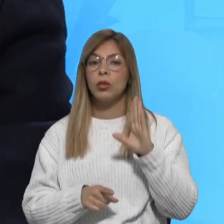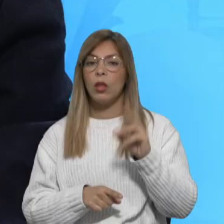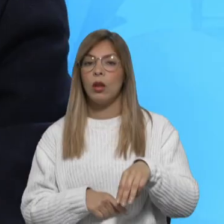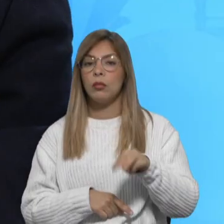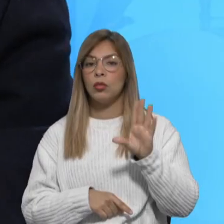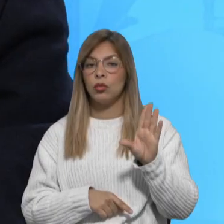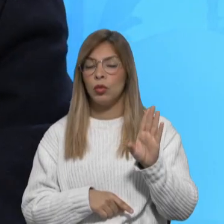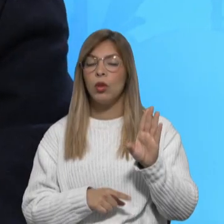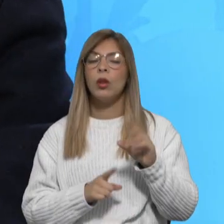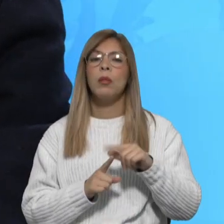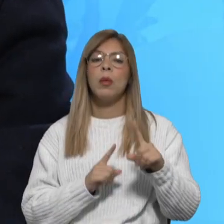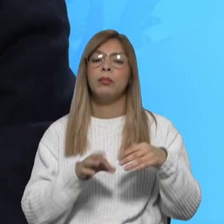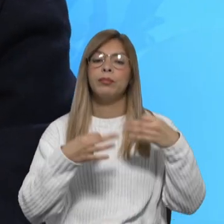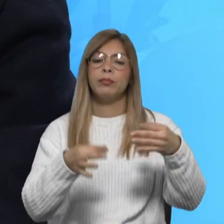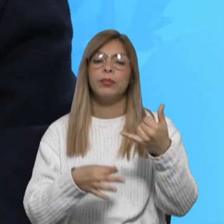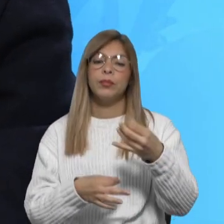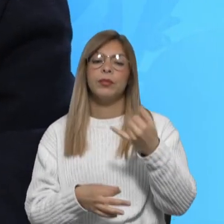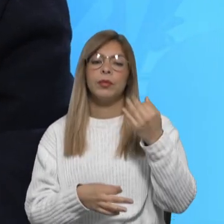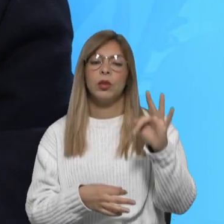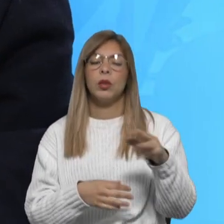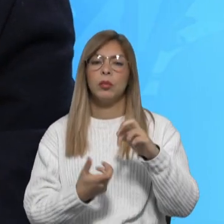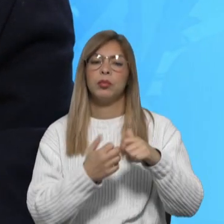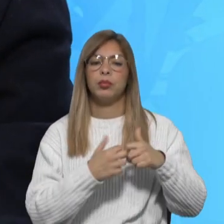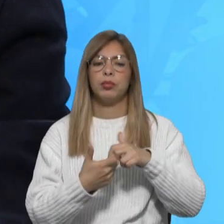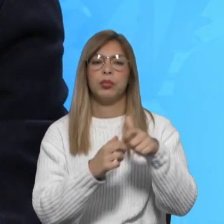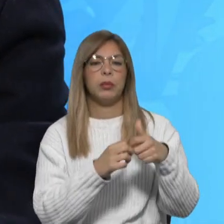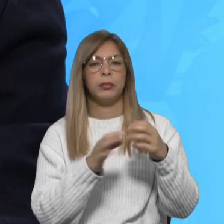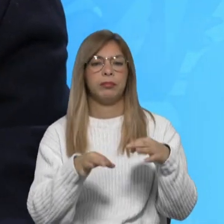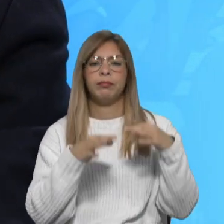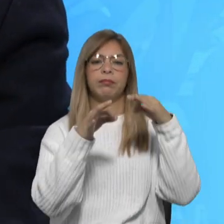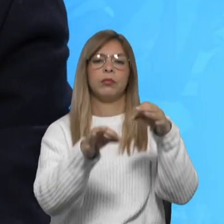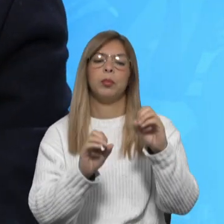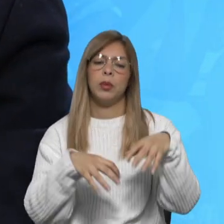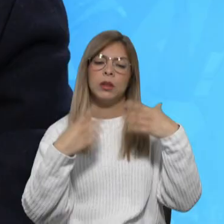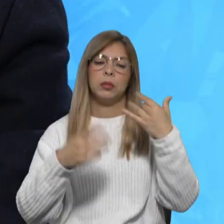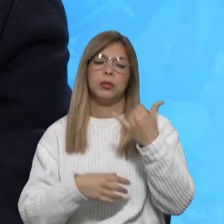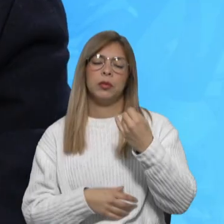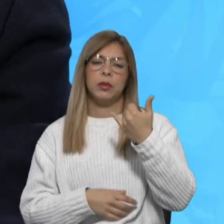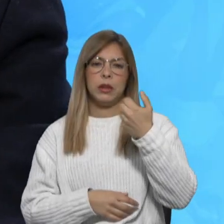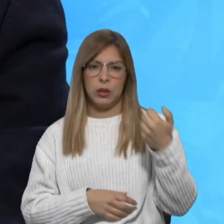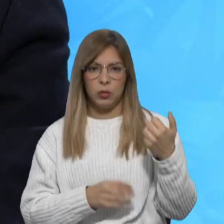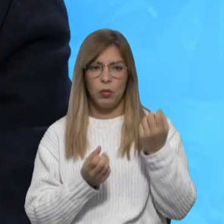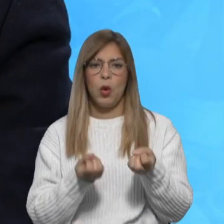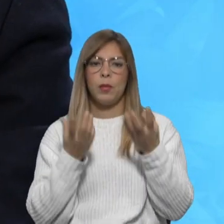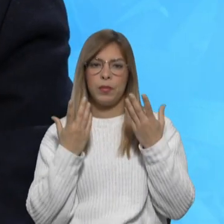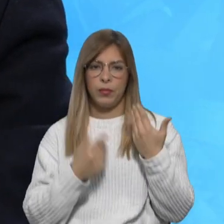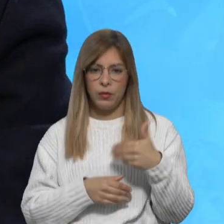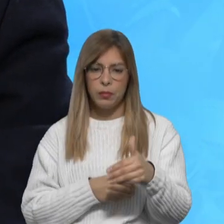para 2024, depois os problemas logísticos de 2024 fizeram com que passasse para o princípio de 2025. Isto significa que nós, quando escolhemos o